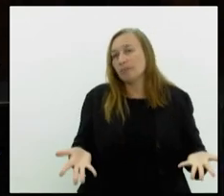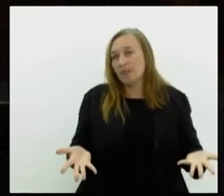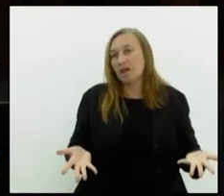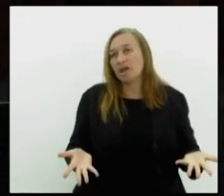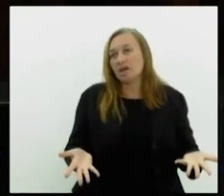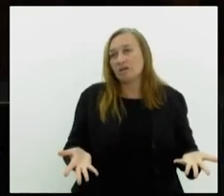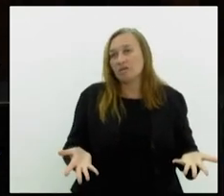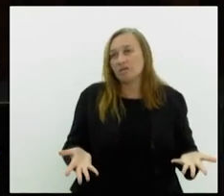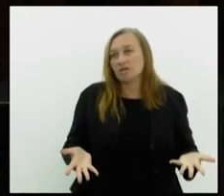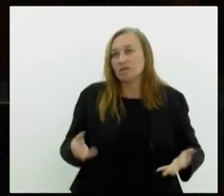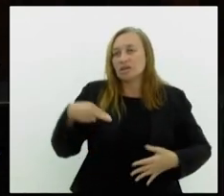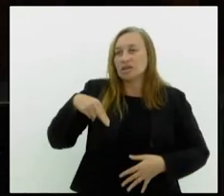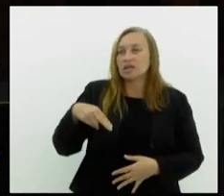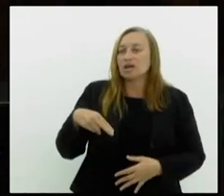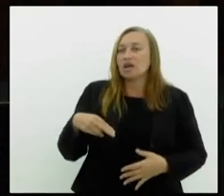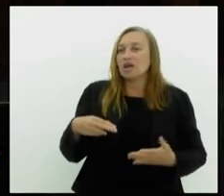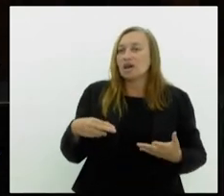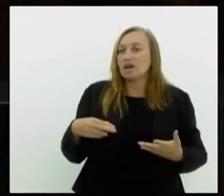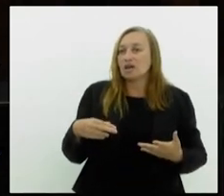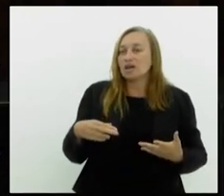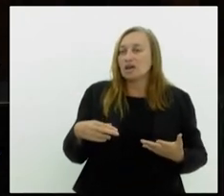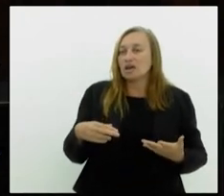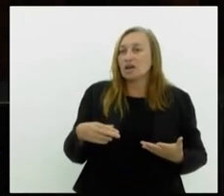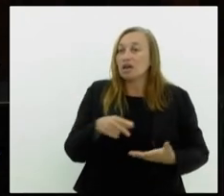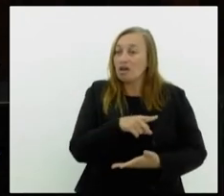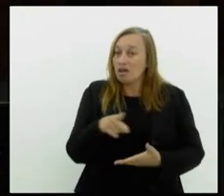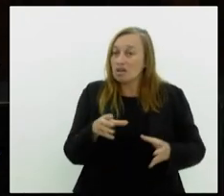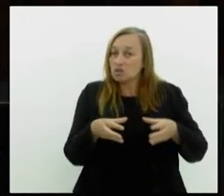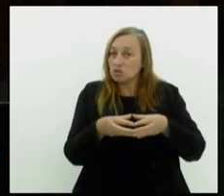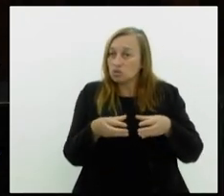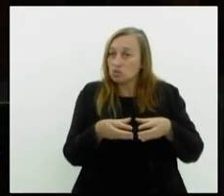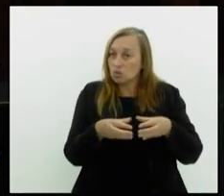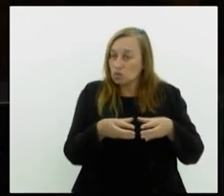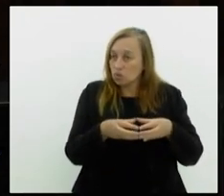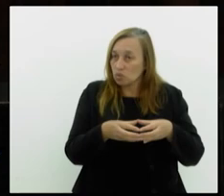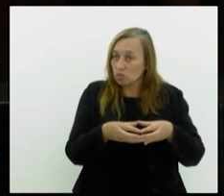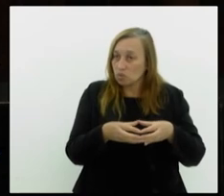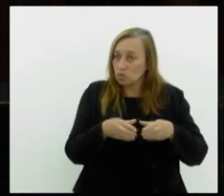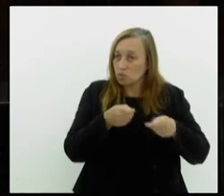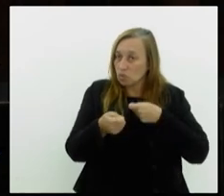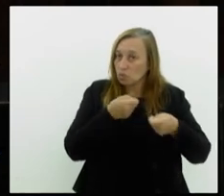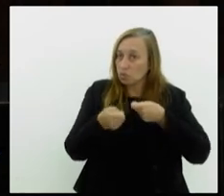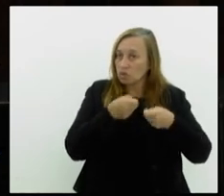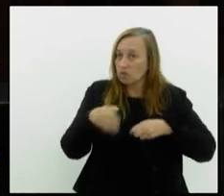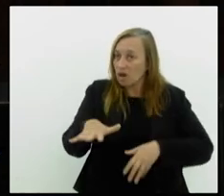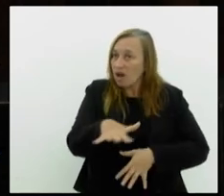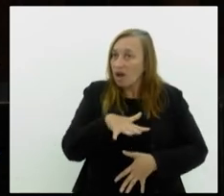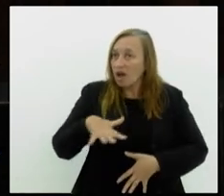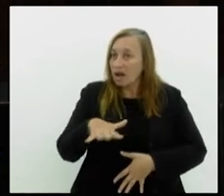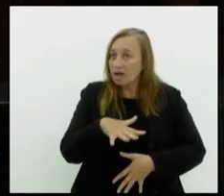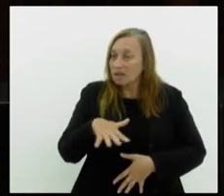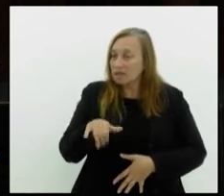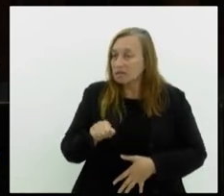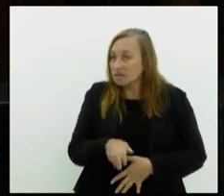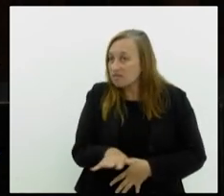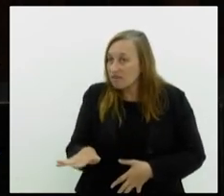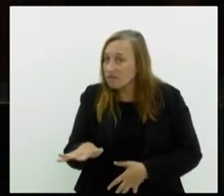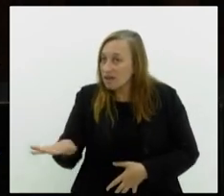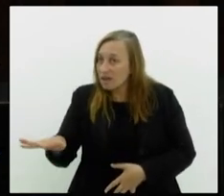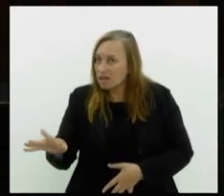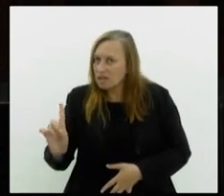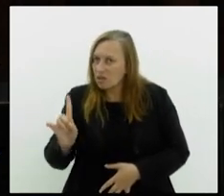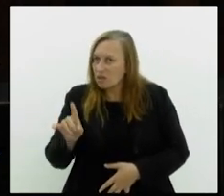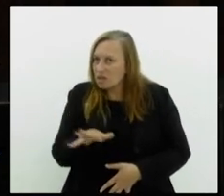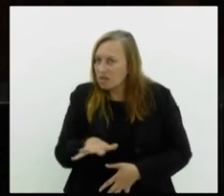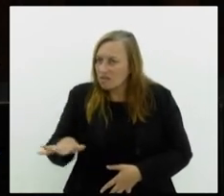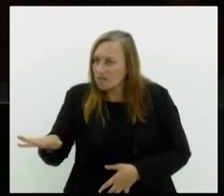ao narcoterror. Essas facções dominam áreas, sobretudo da periferia, mas não uma